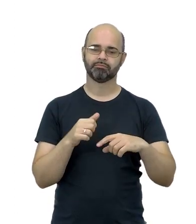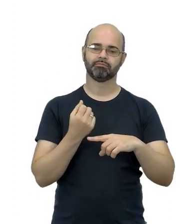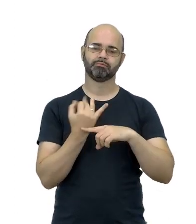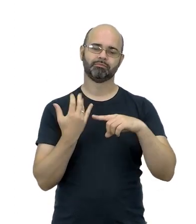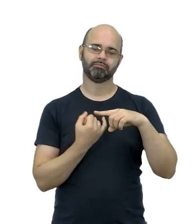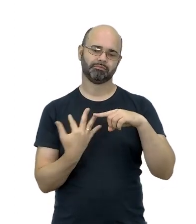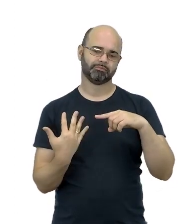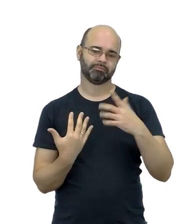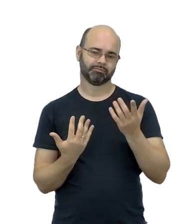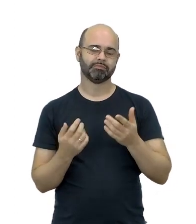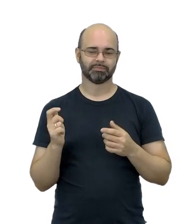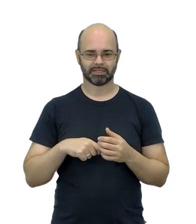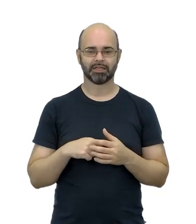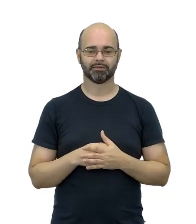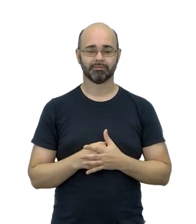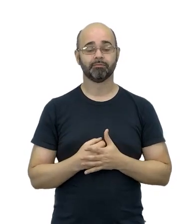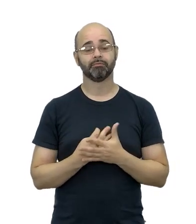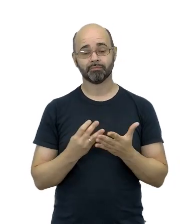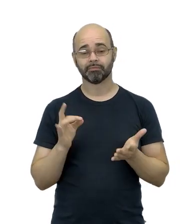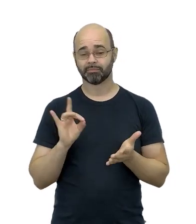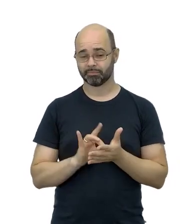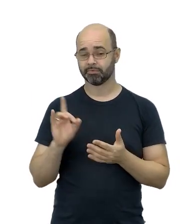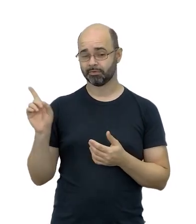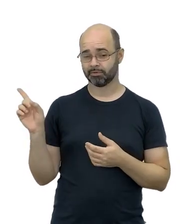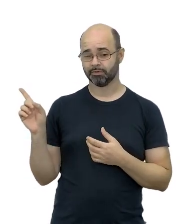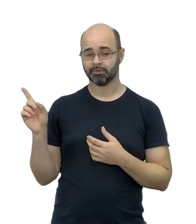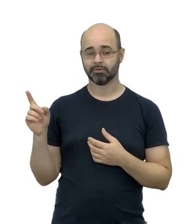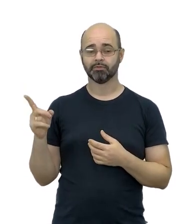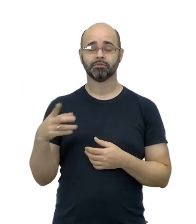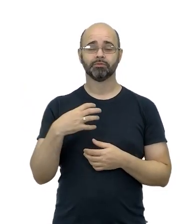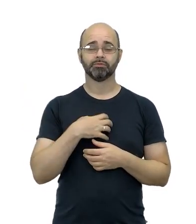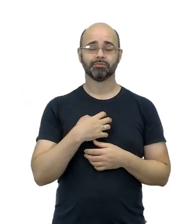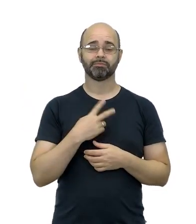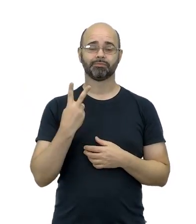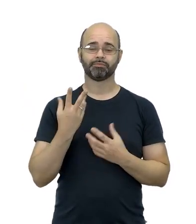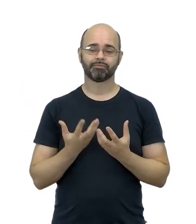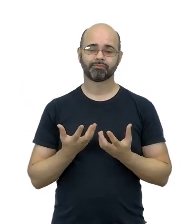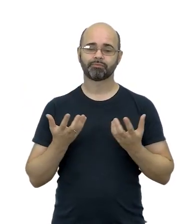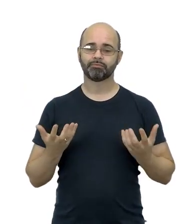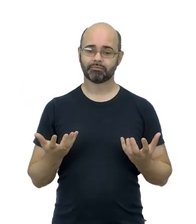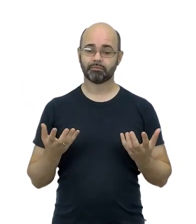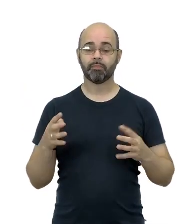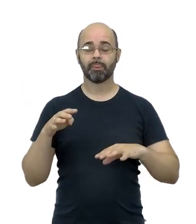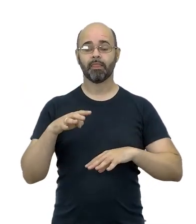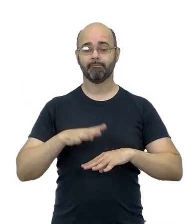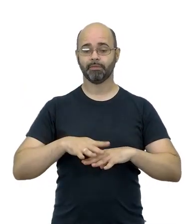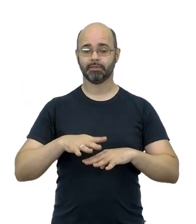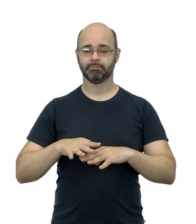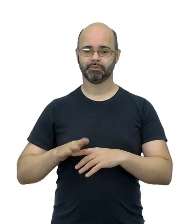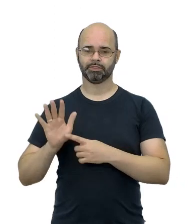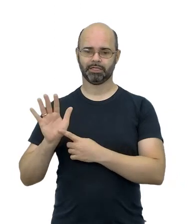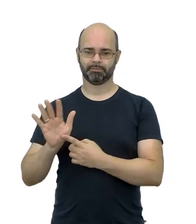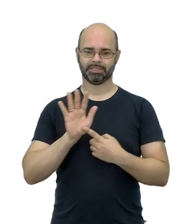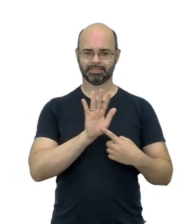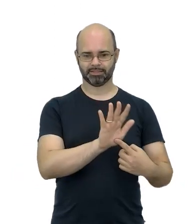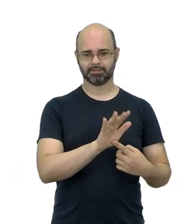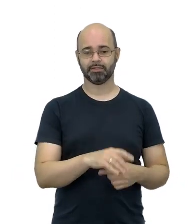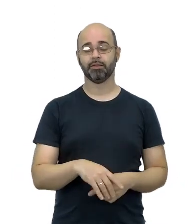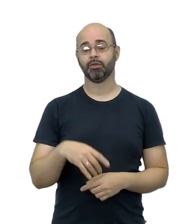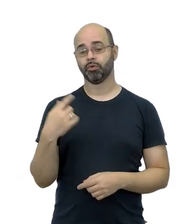aqui, no fundo a gente está olhando para dois aspectos diferentes da matemática. Uma, que é essa relação